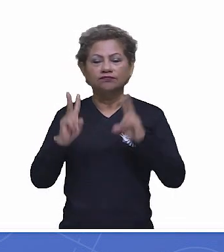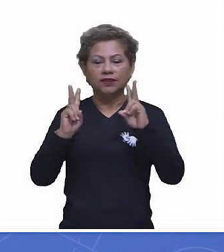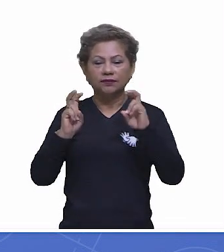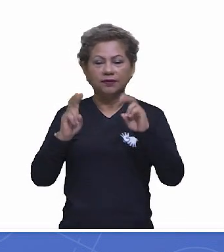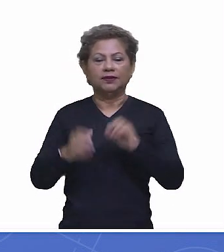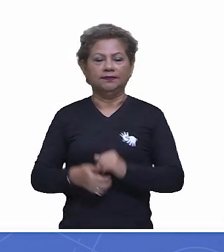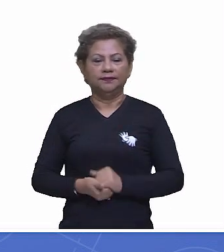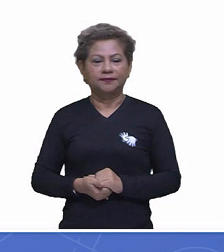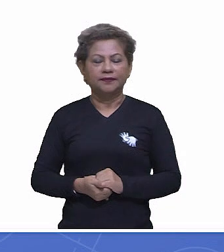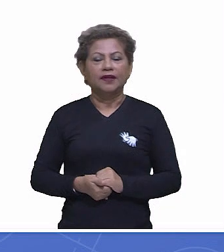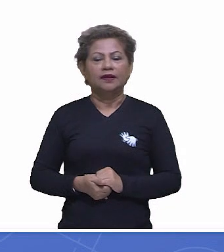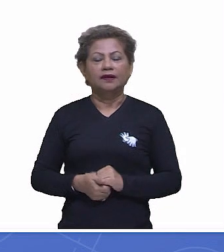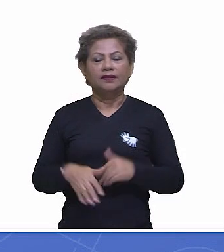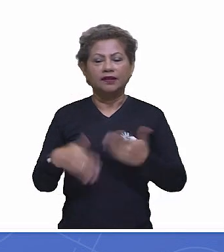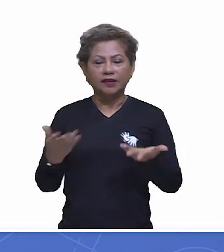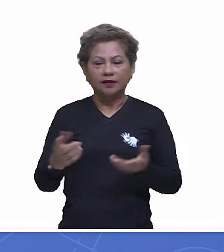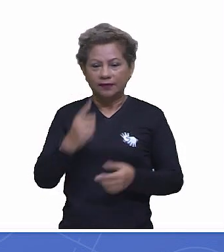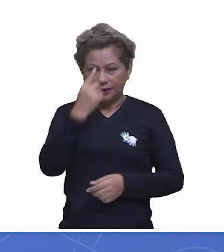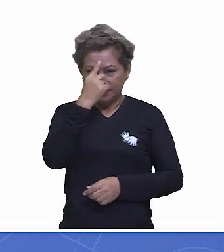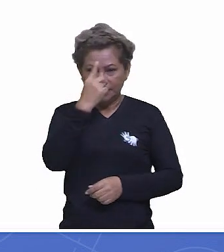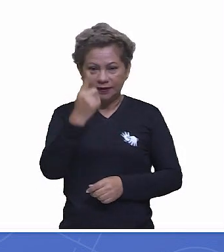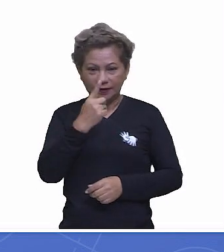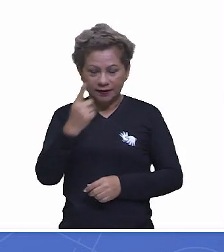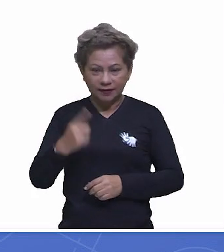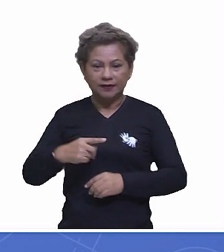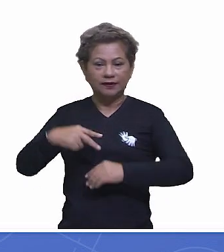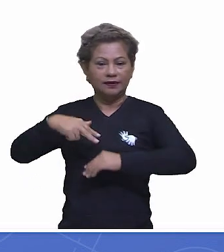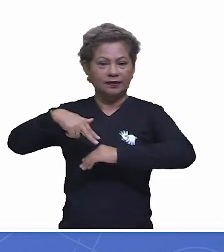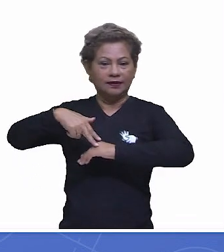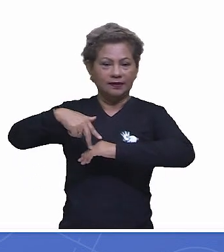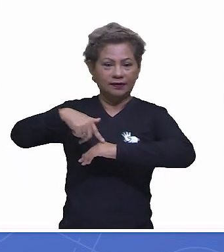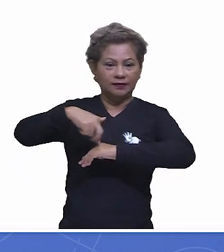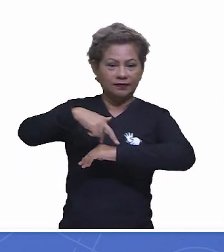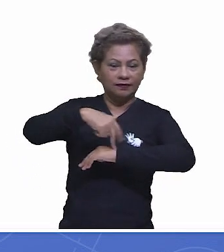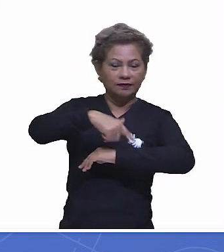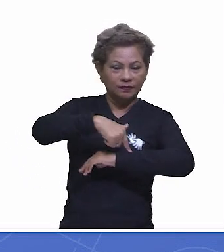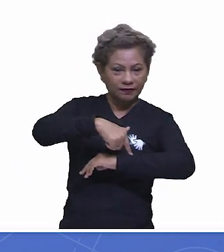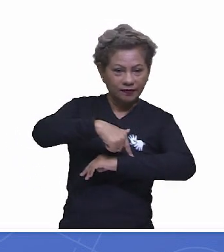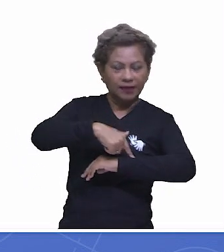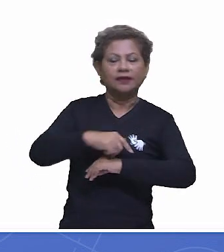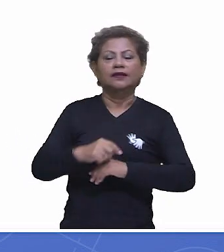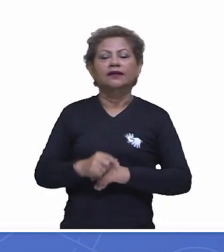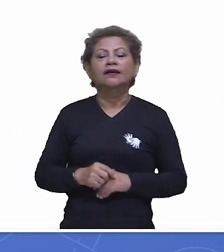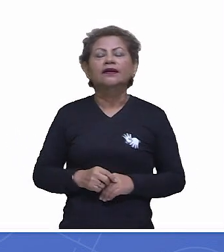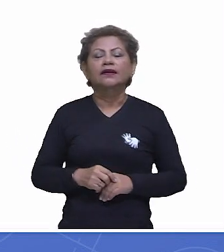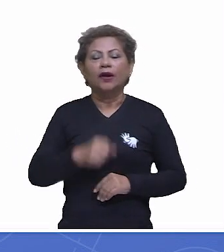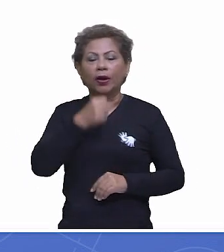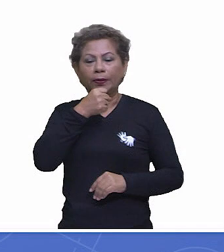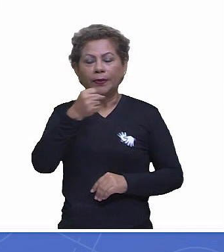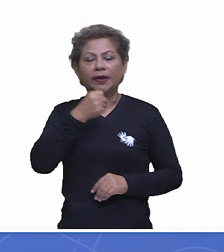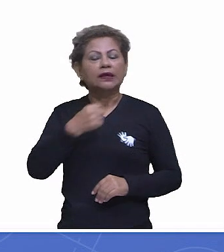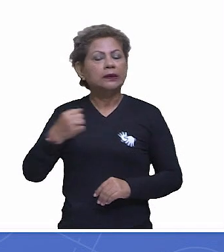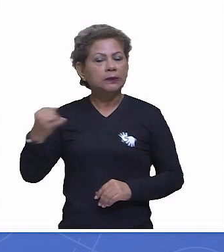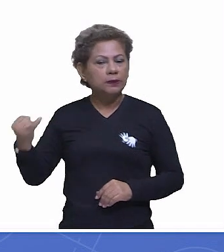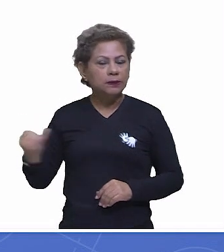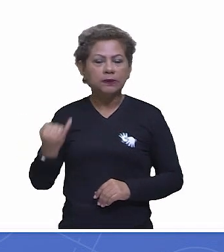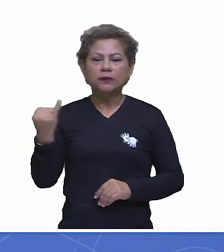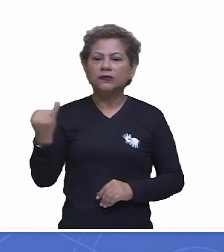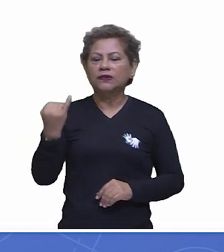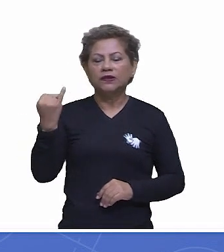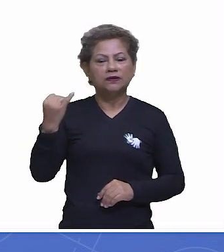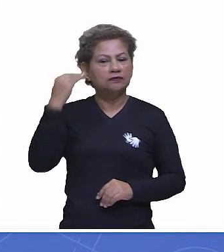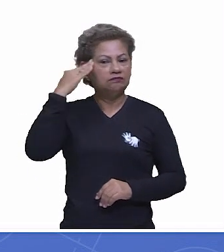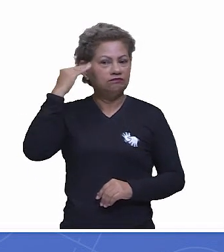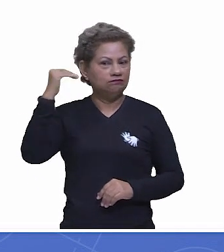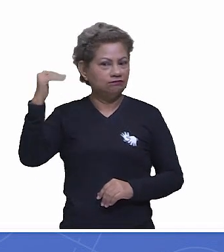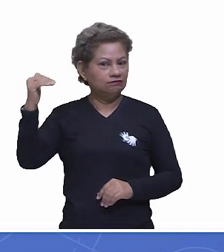informações, Michael Jackson, The King of Pop, repare que eu tenho aqui entre parênteses, também é uma informação importante, são dados